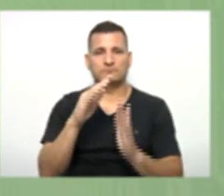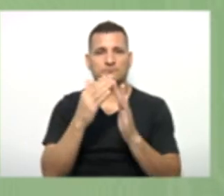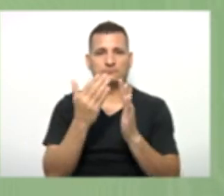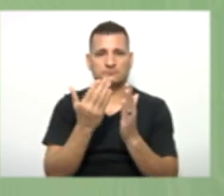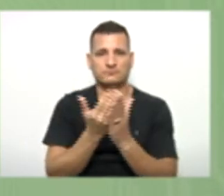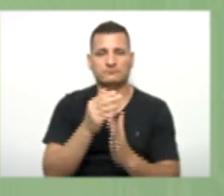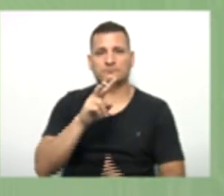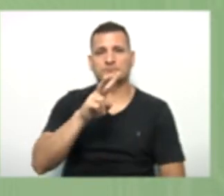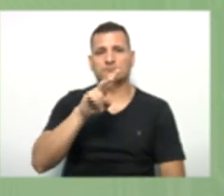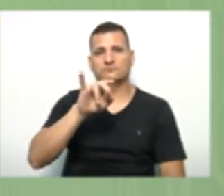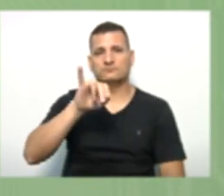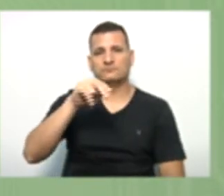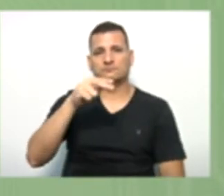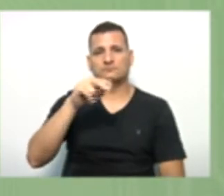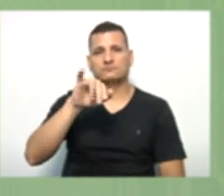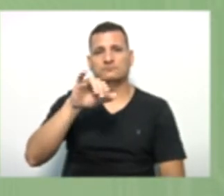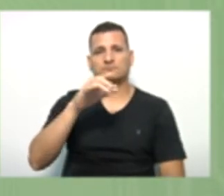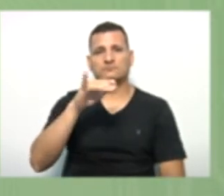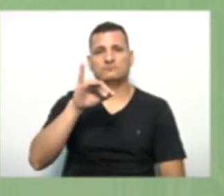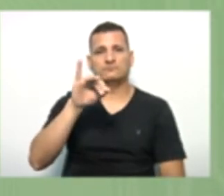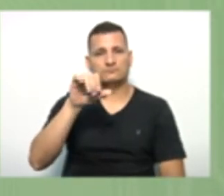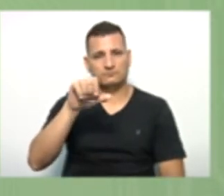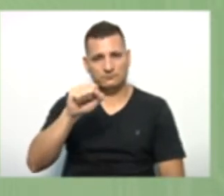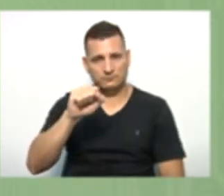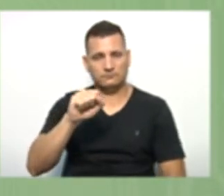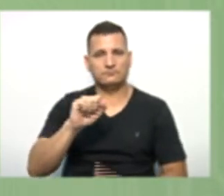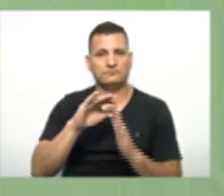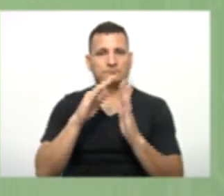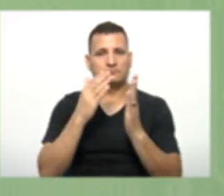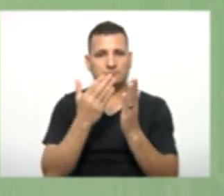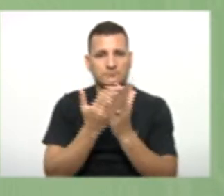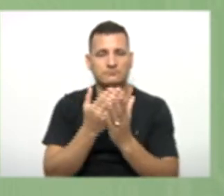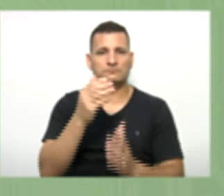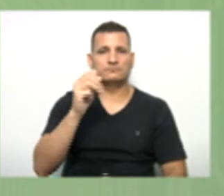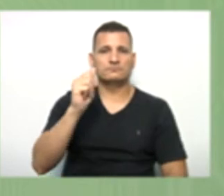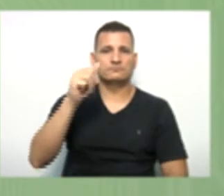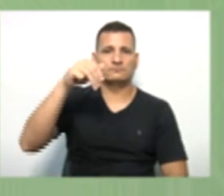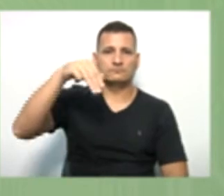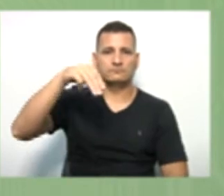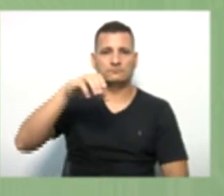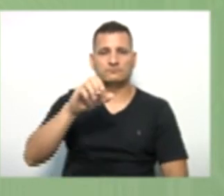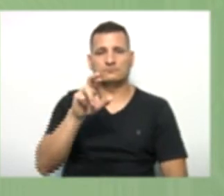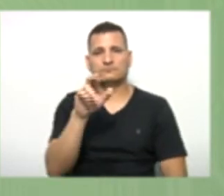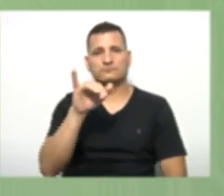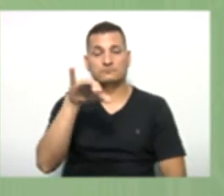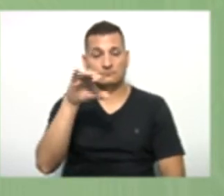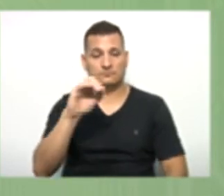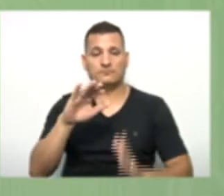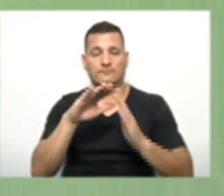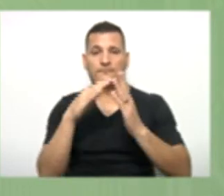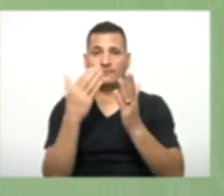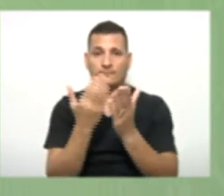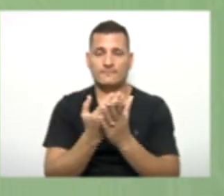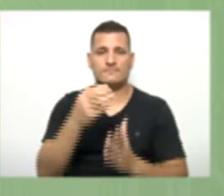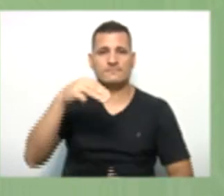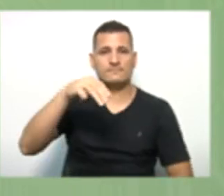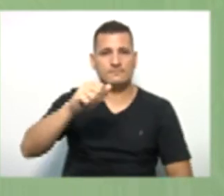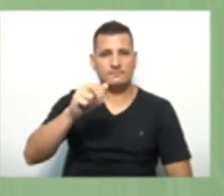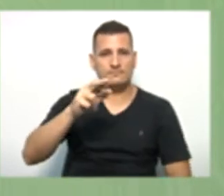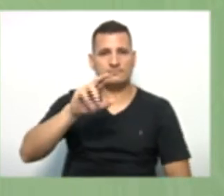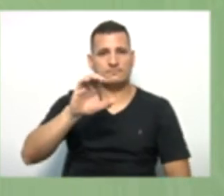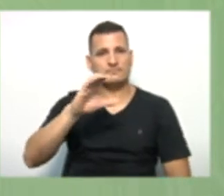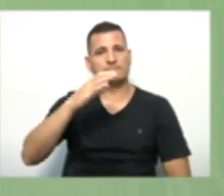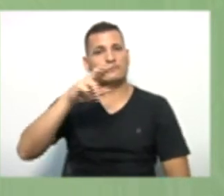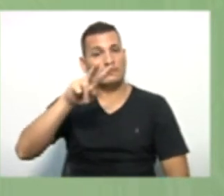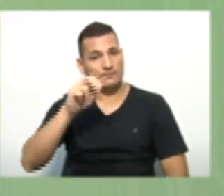Moraes, escola Américo Brasiliense e escola Marechal Rondon, todos disseram que